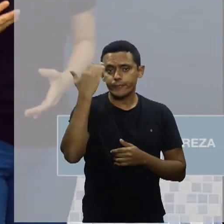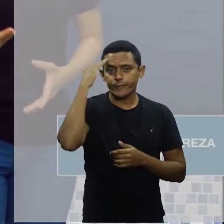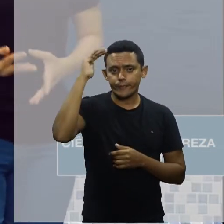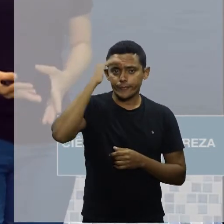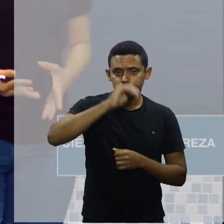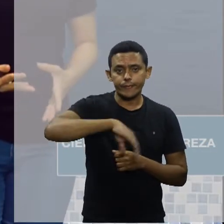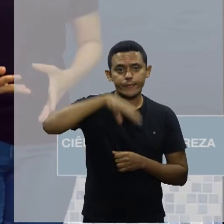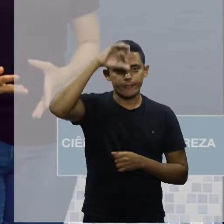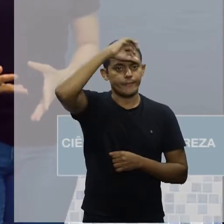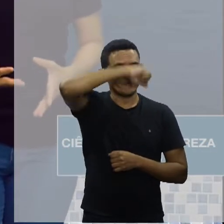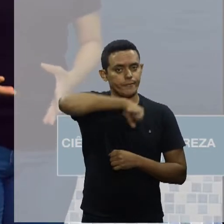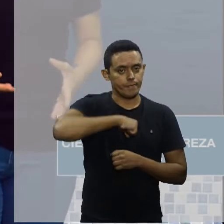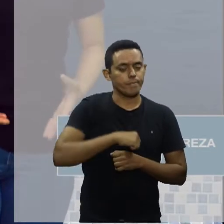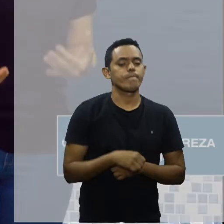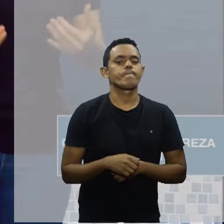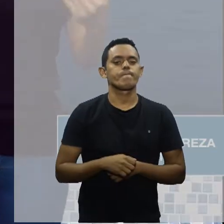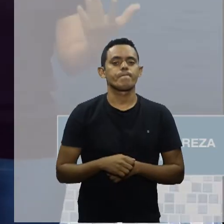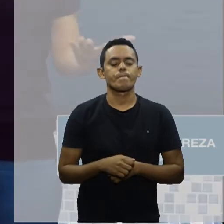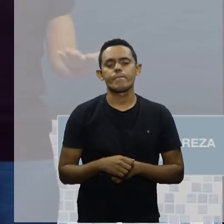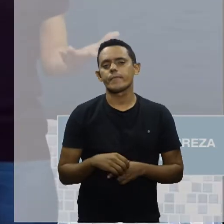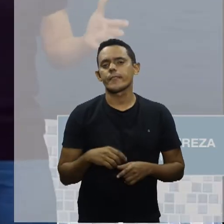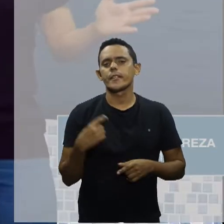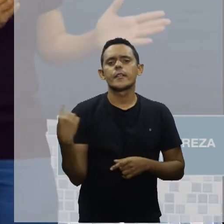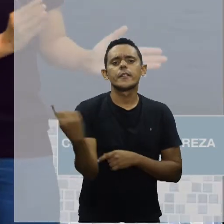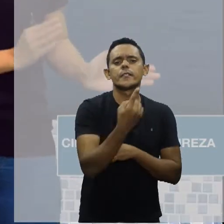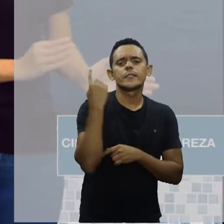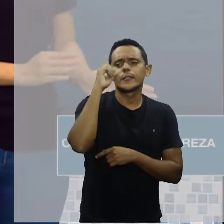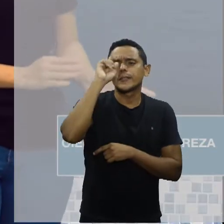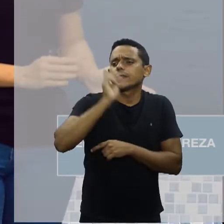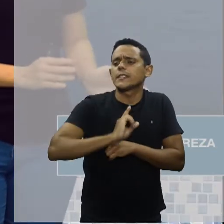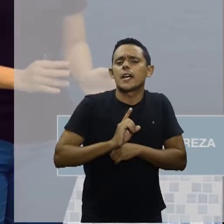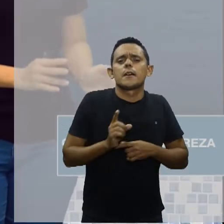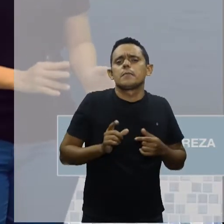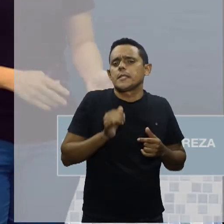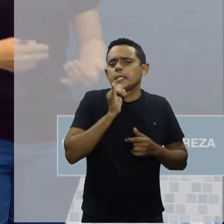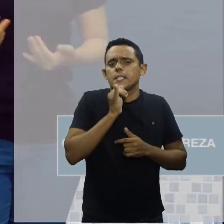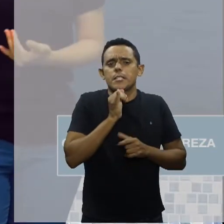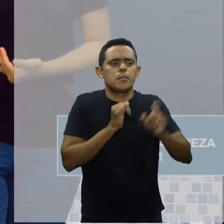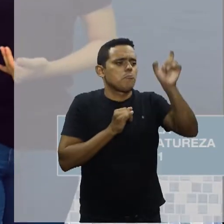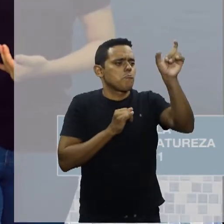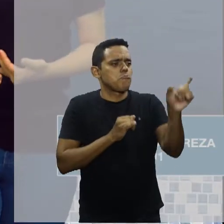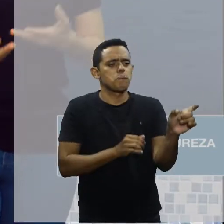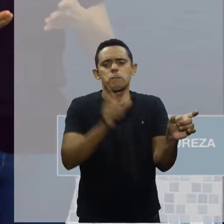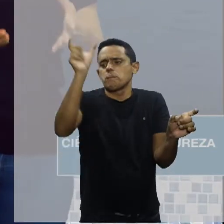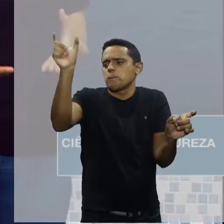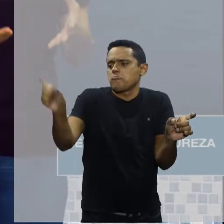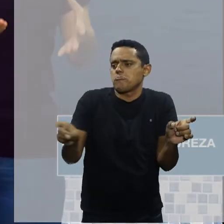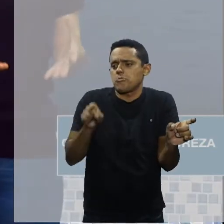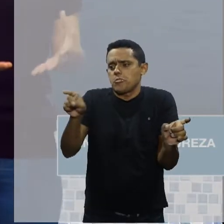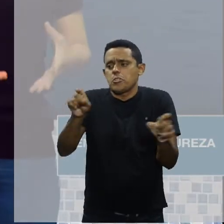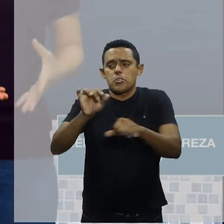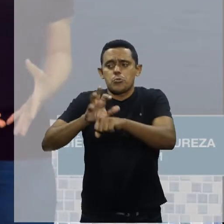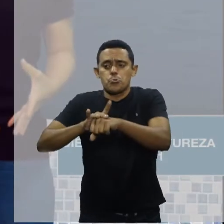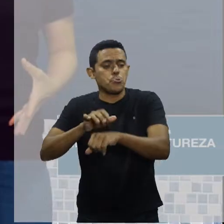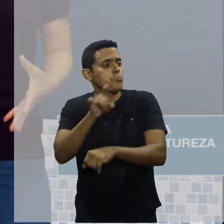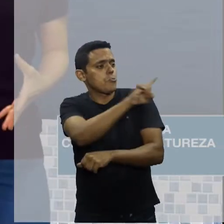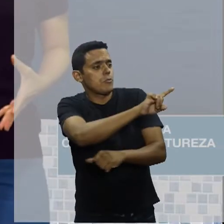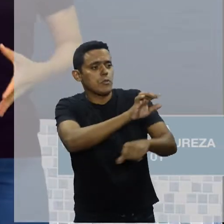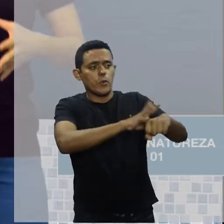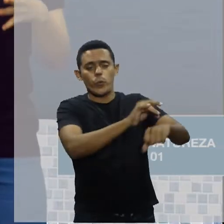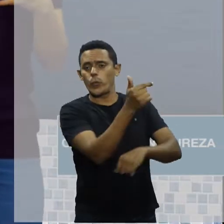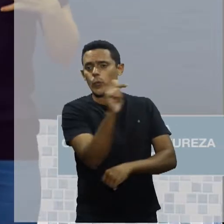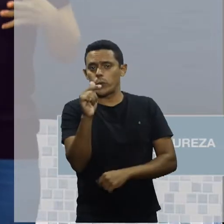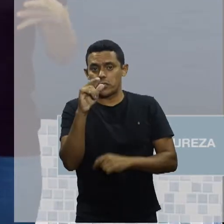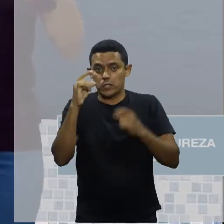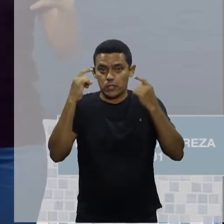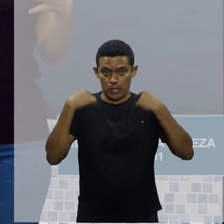na sequência da nossa aula. Por que? A gente não sabe quem é que tá com a doença e quem é que não tá, porque muitas pessoas são assintomáticas.